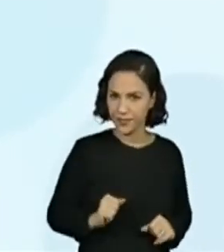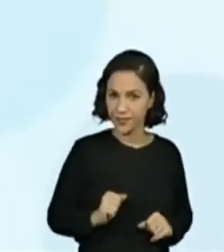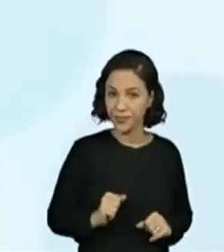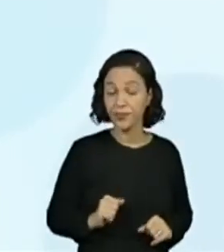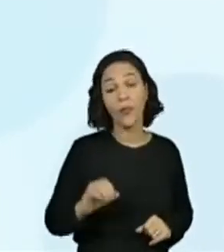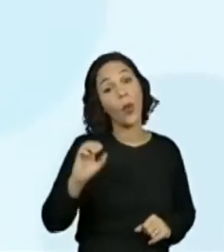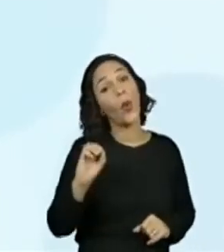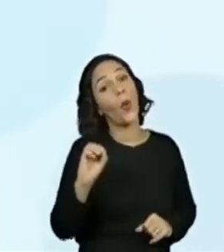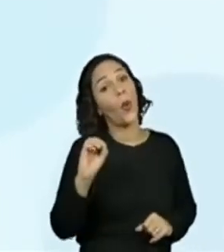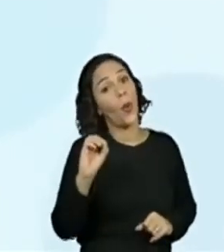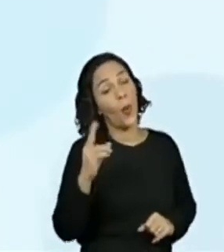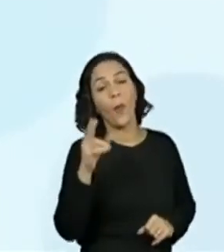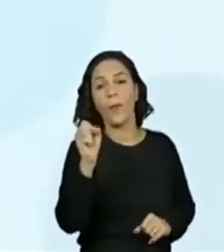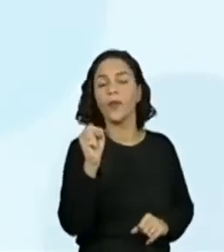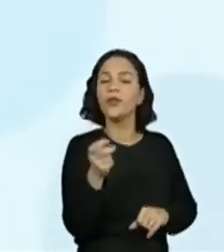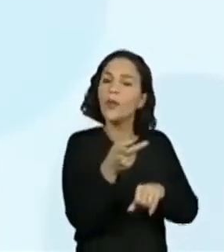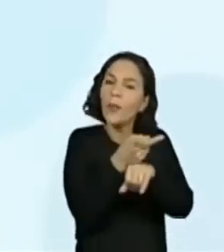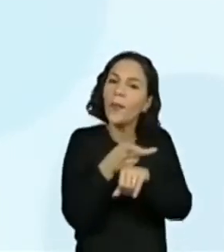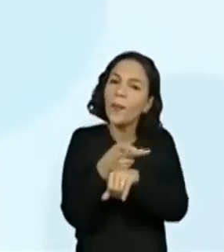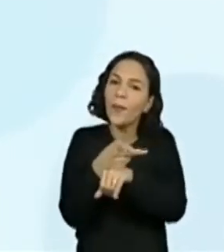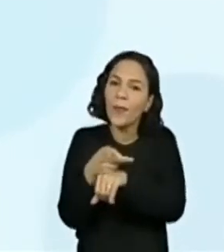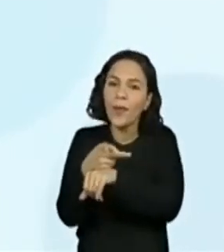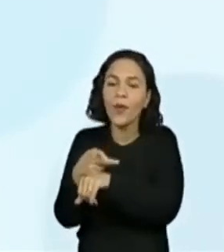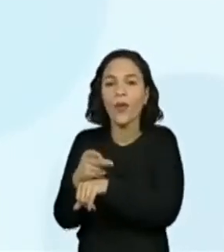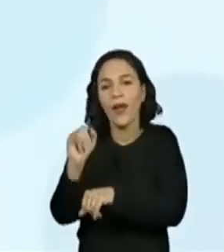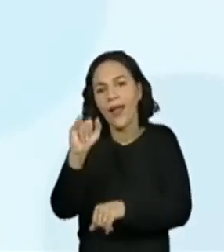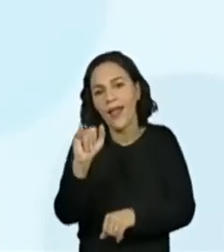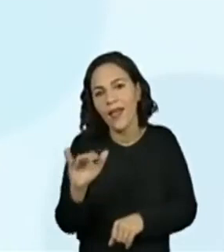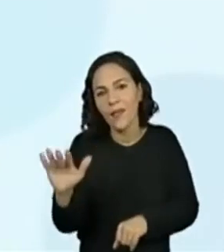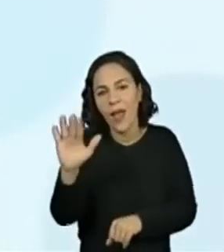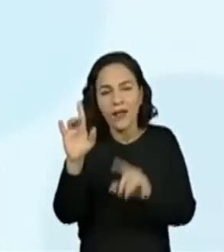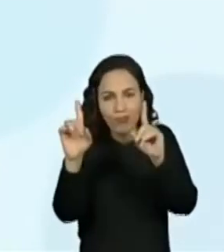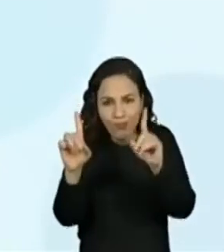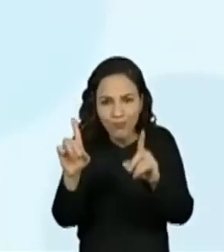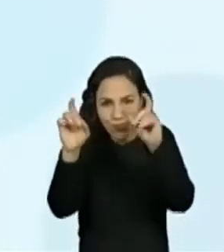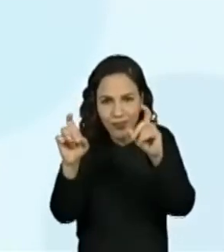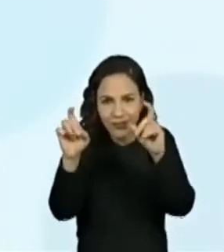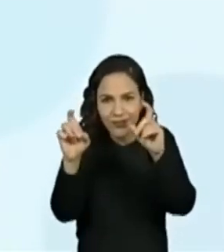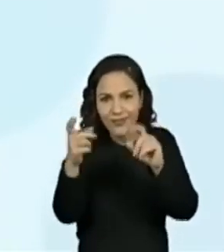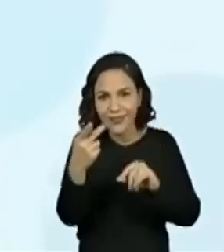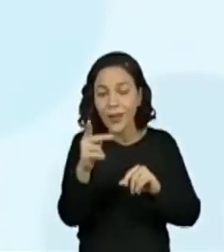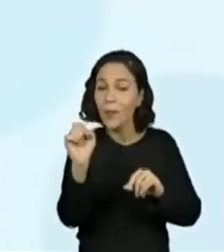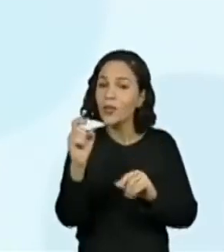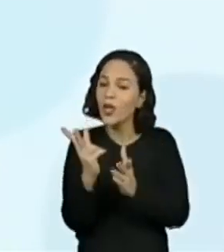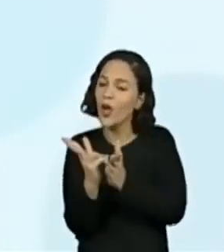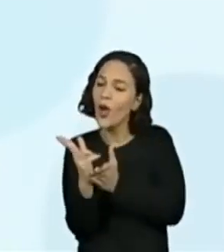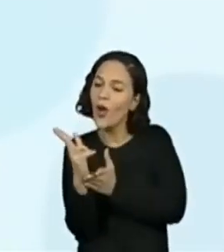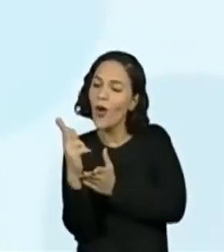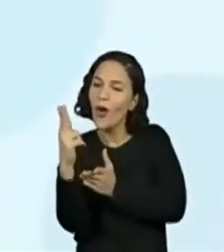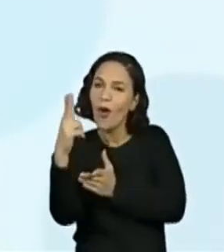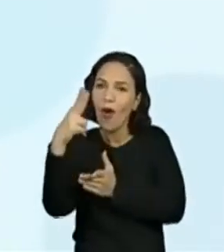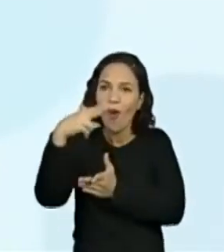pode procurar alguma imagem do seu brinquedo preferido e pode colar. Isso. Então, tem